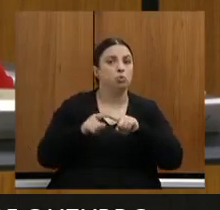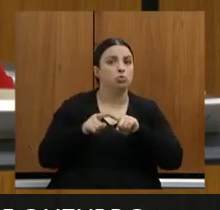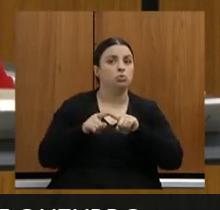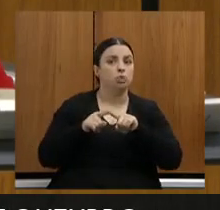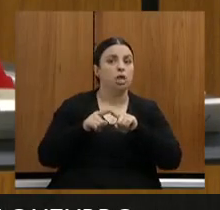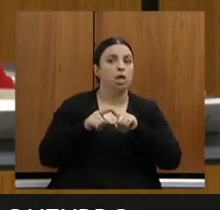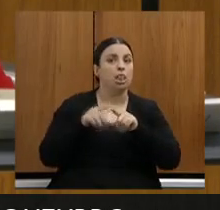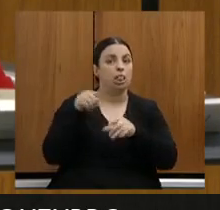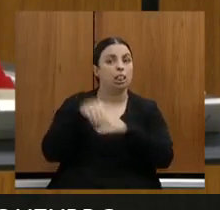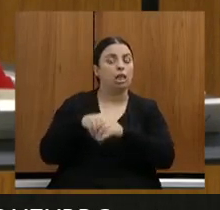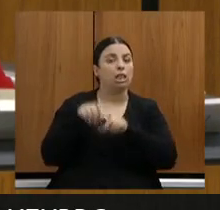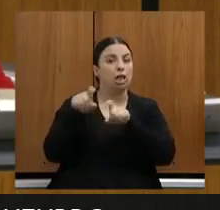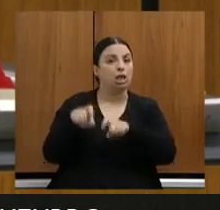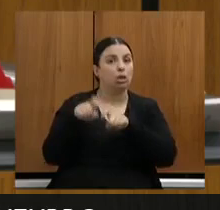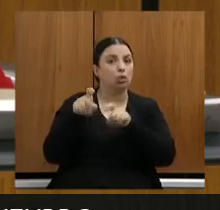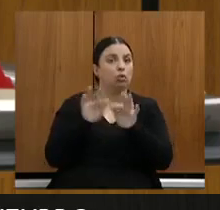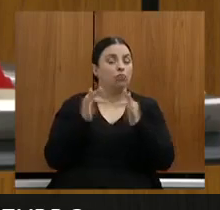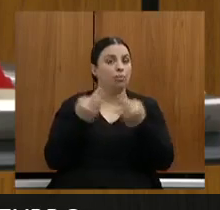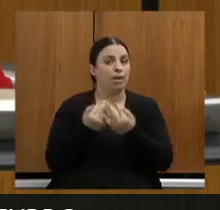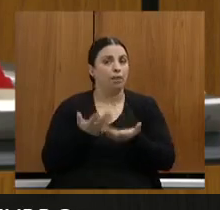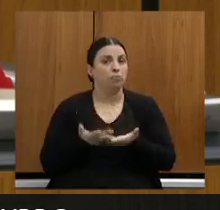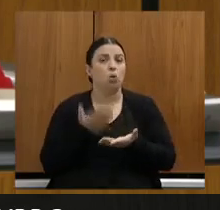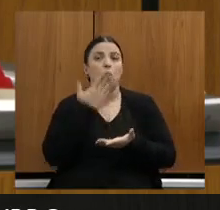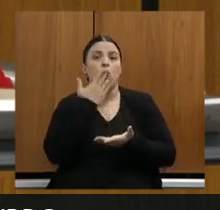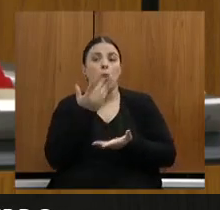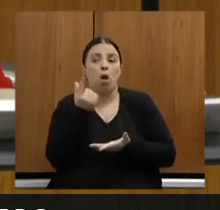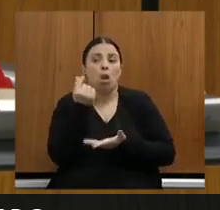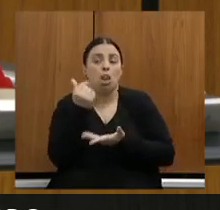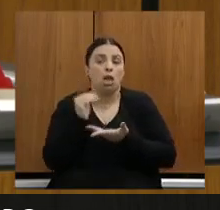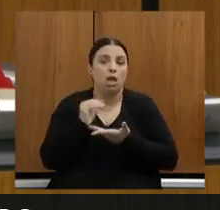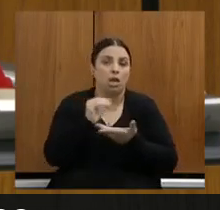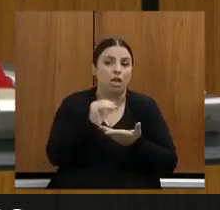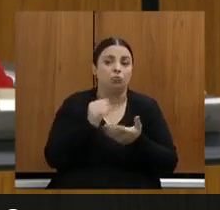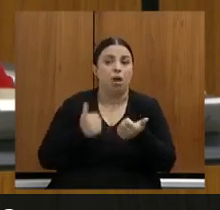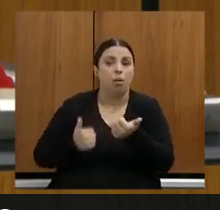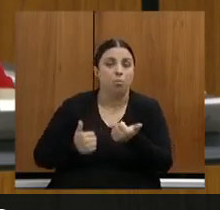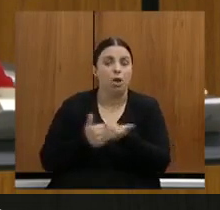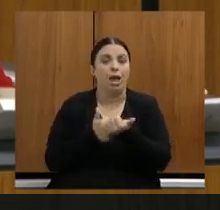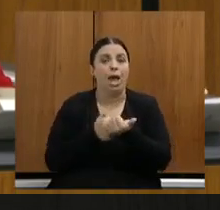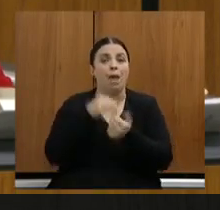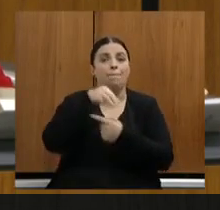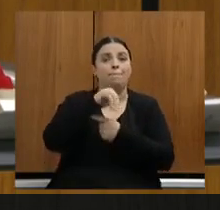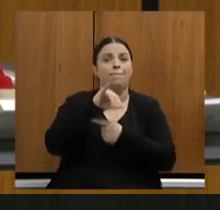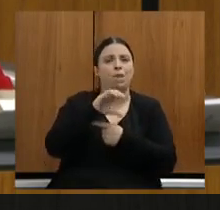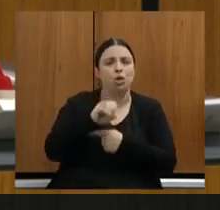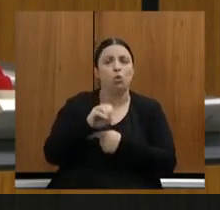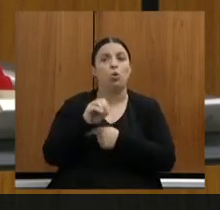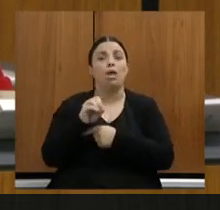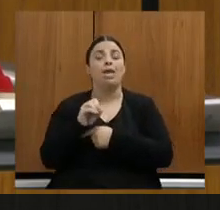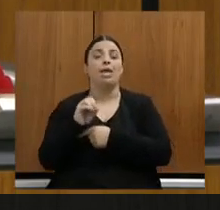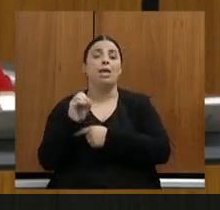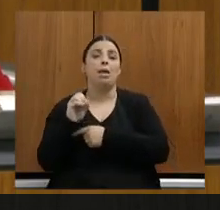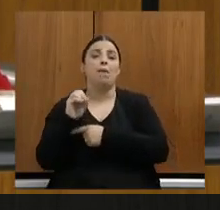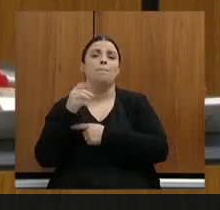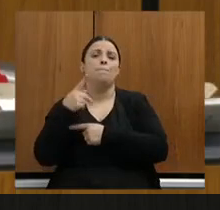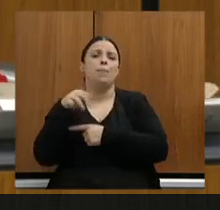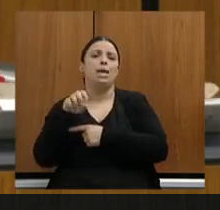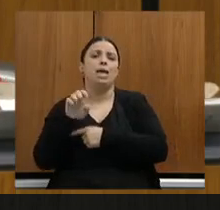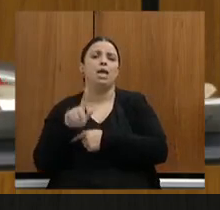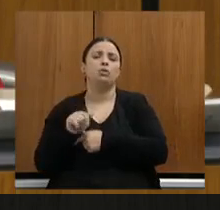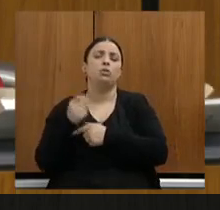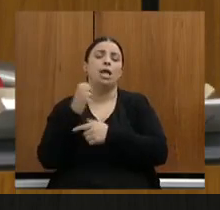linha de crédito incentivo para apoiar micro pequenos empreendedores e agroindústria familiar